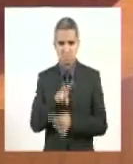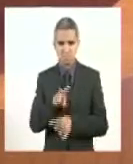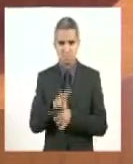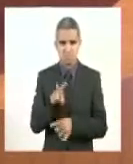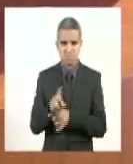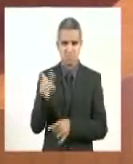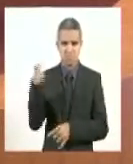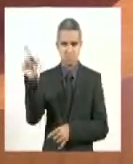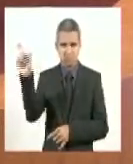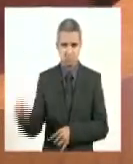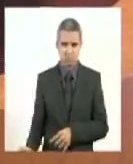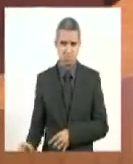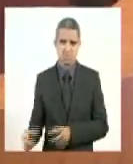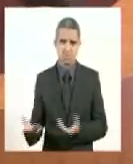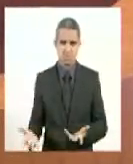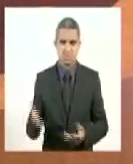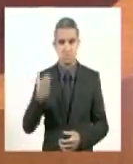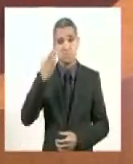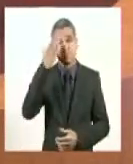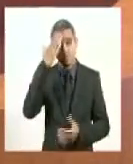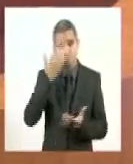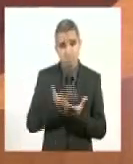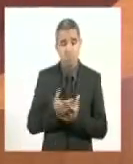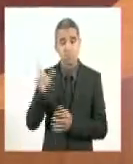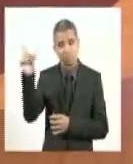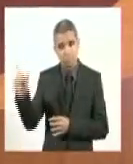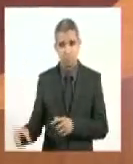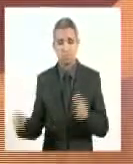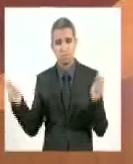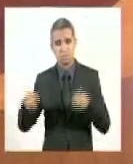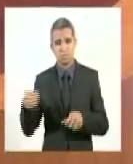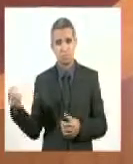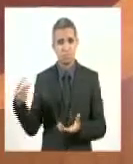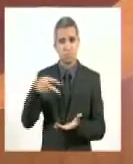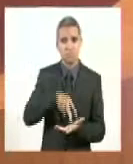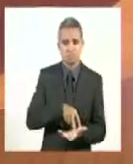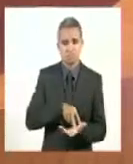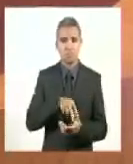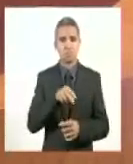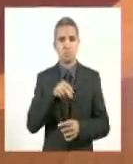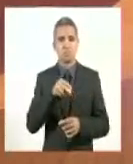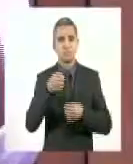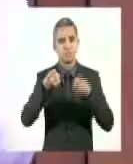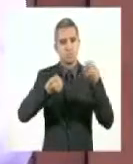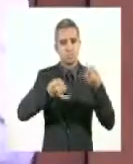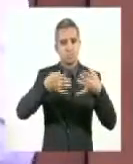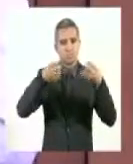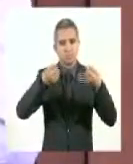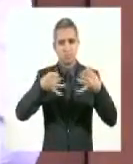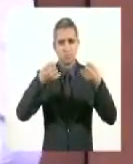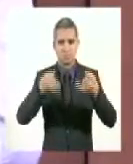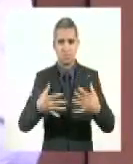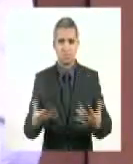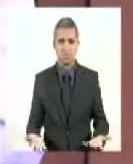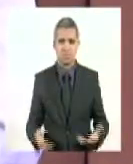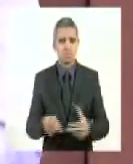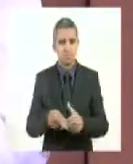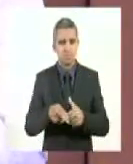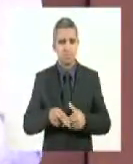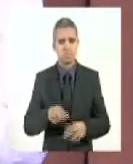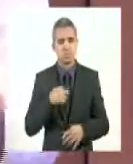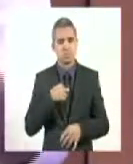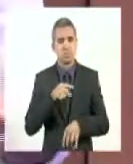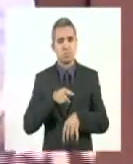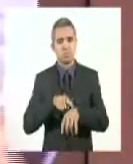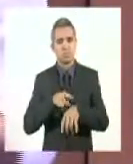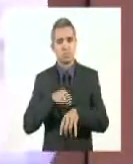porque acho que ele mesmo pode fazer suas defesas. E eu tenho um tempo muito reduzido, deputado Edilásio, para